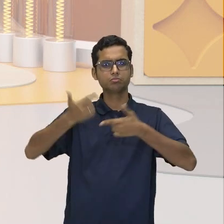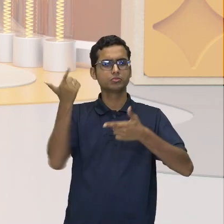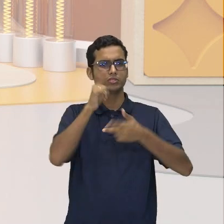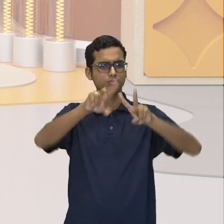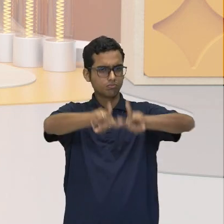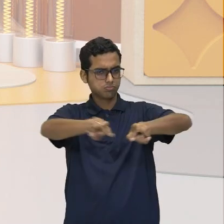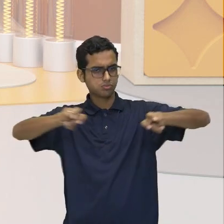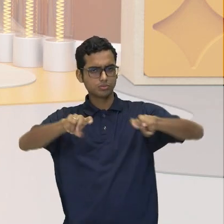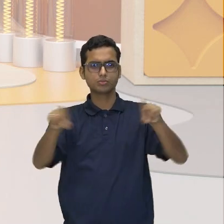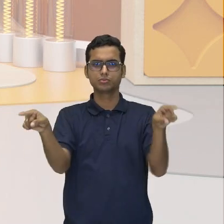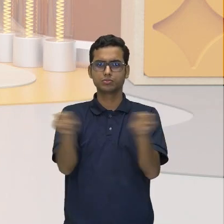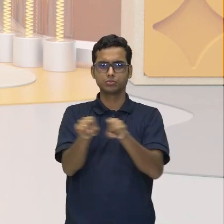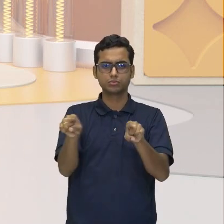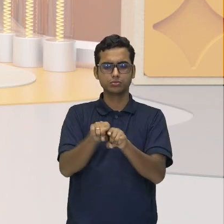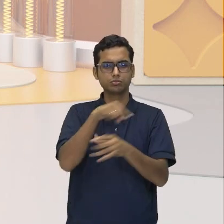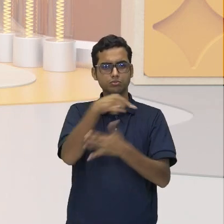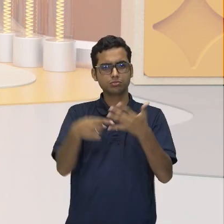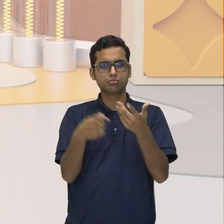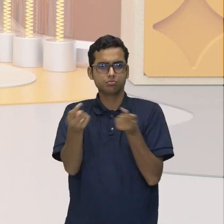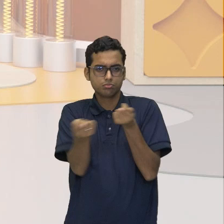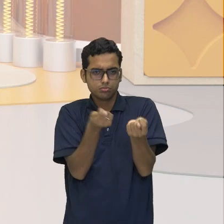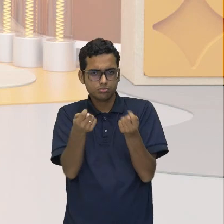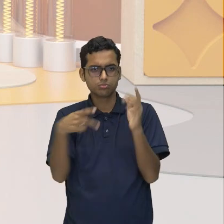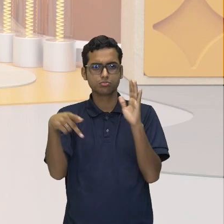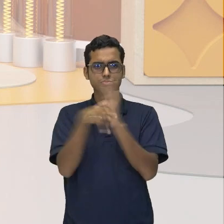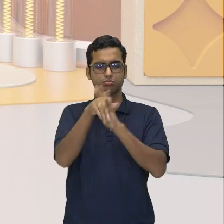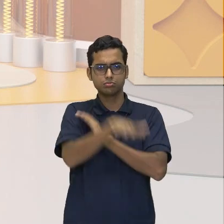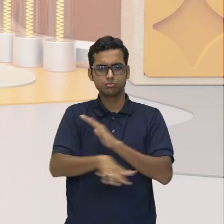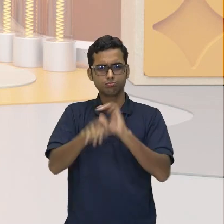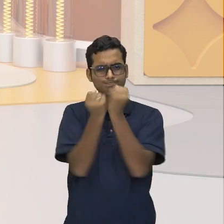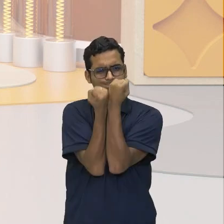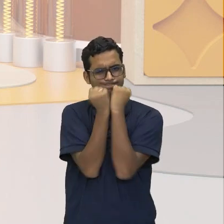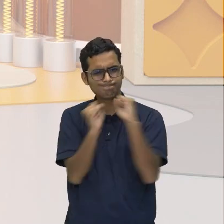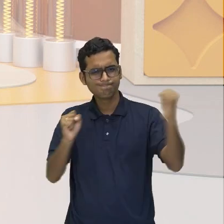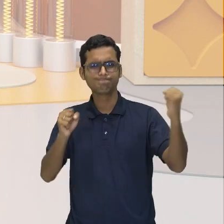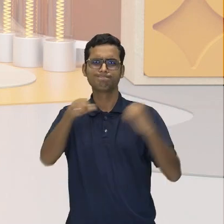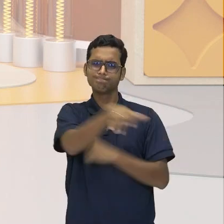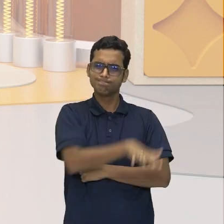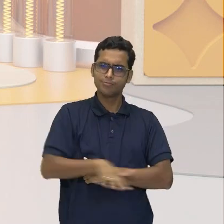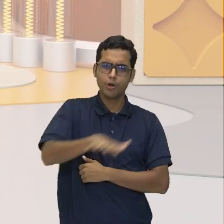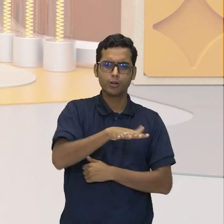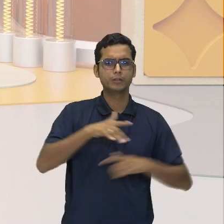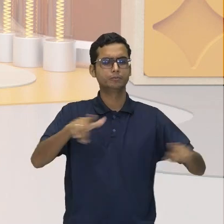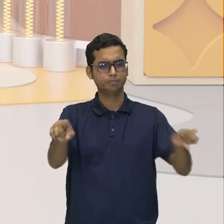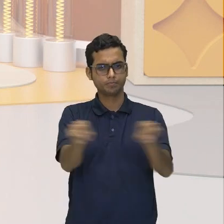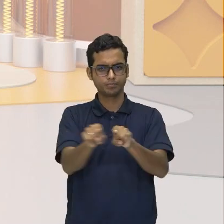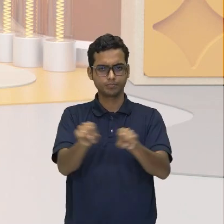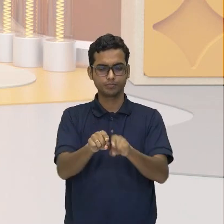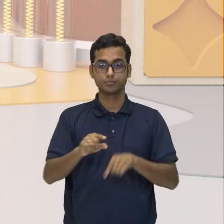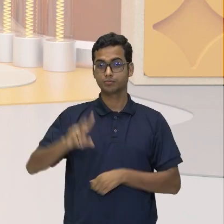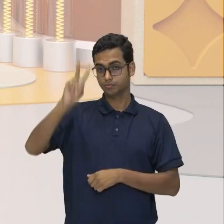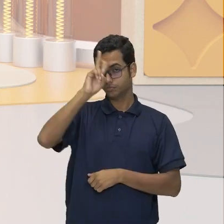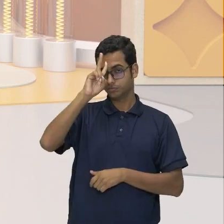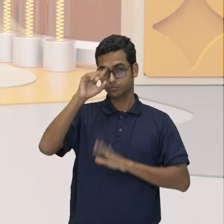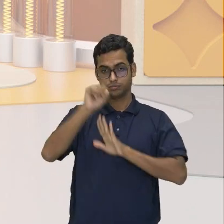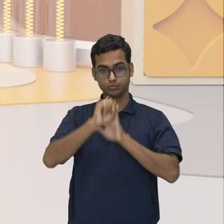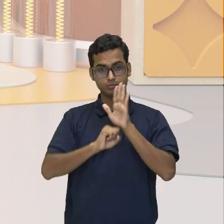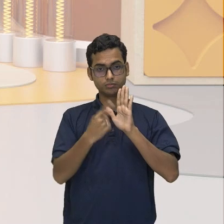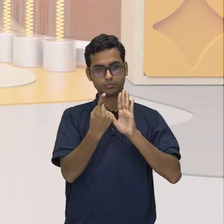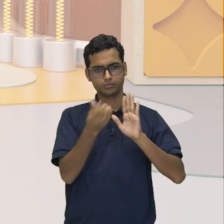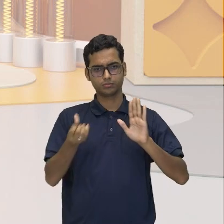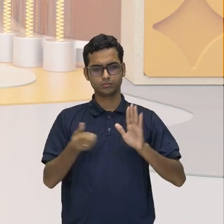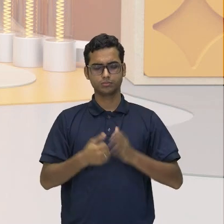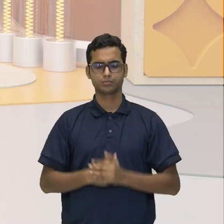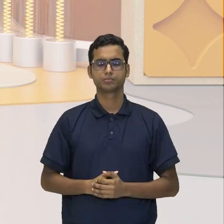e consolidar o controle sobre essa vasta região. Lembrando que durante o século